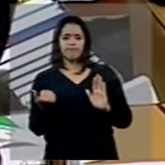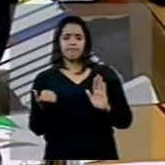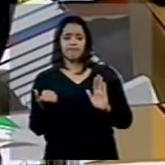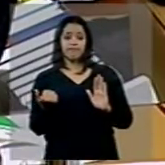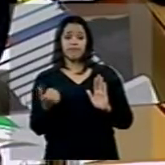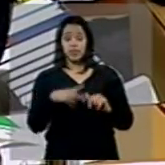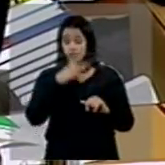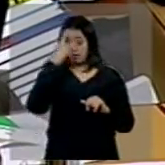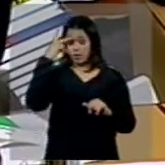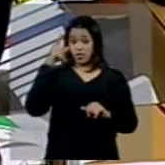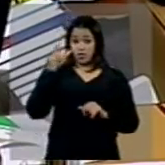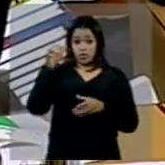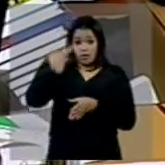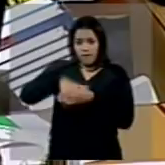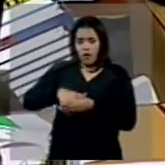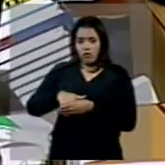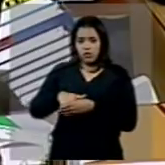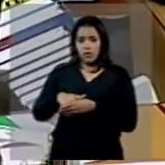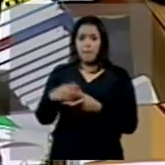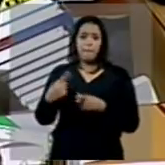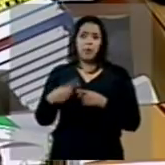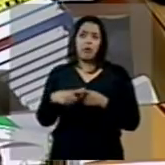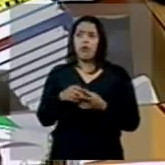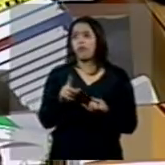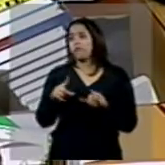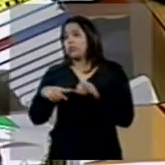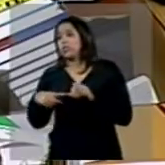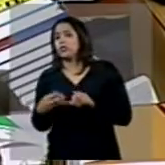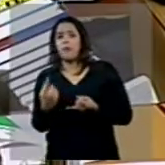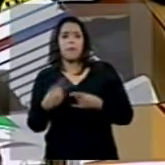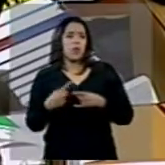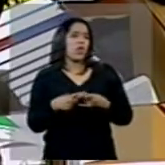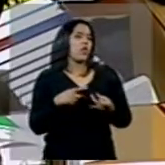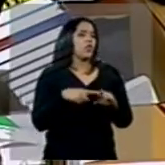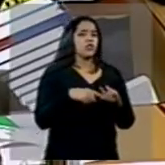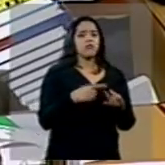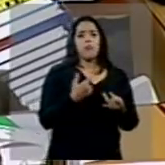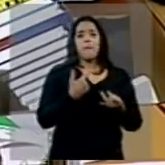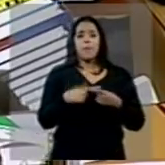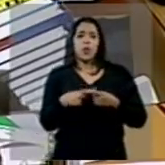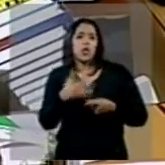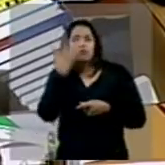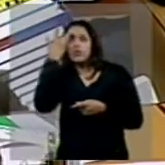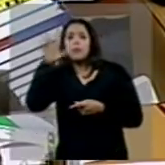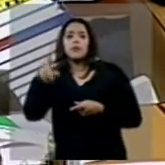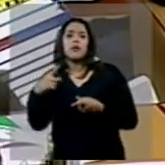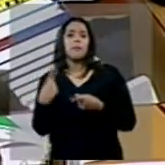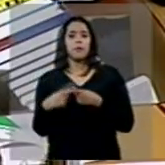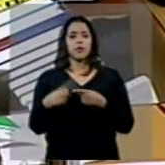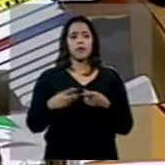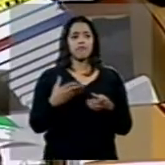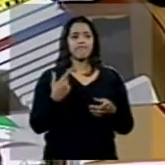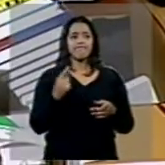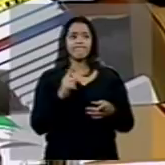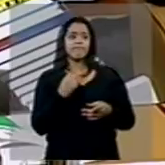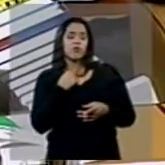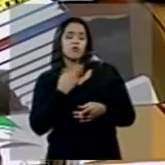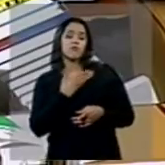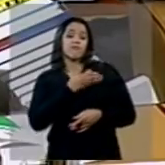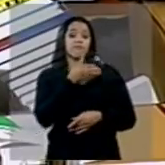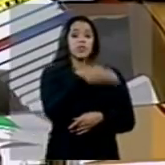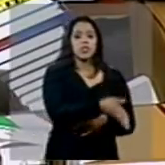os eleitores que, por isso, por aquilo, por estarem desavisados, não compareceram para a